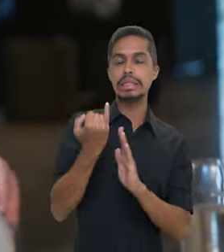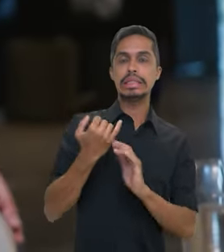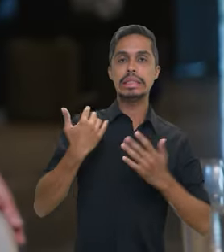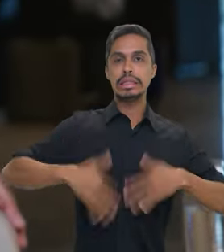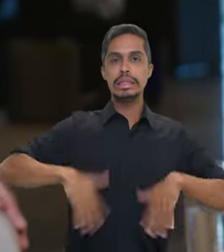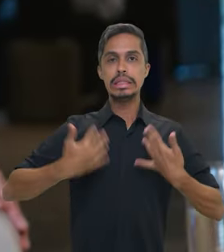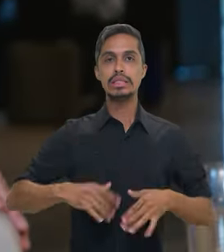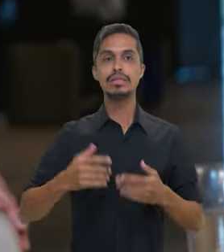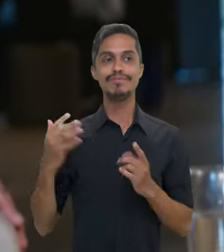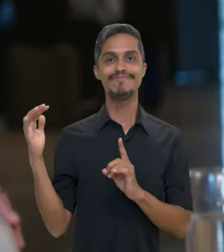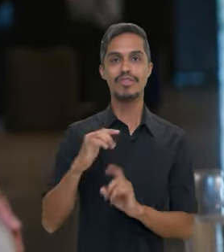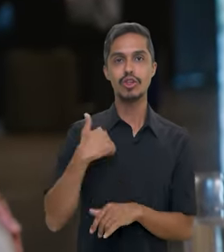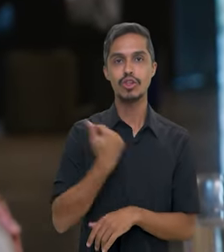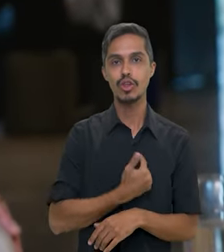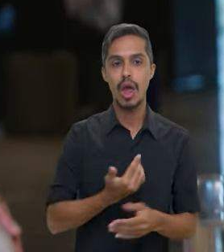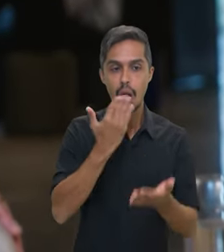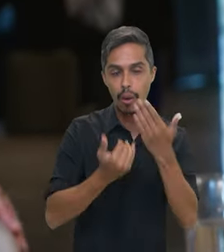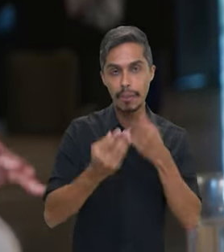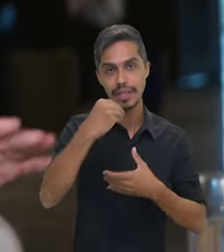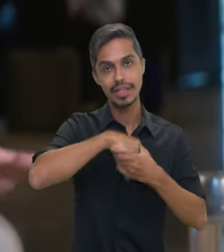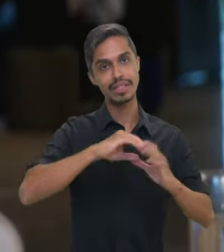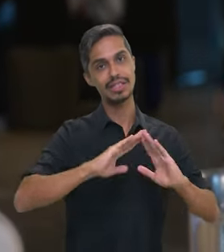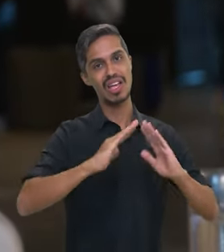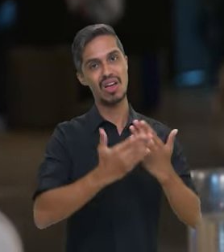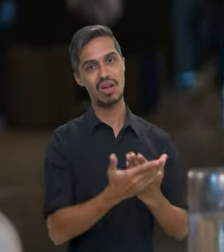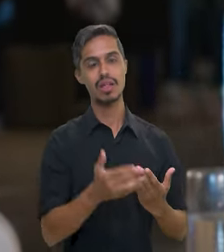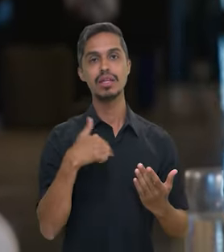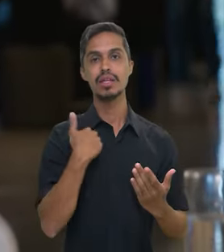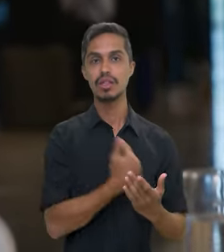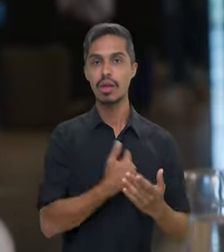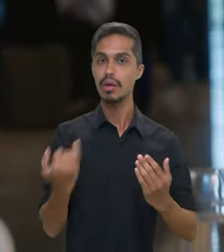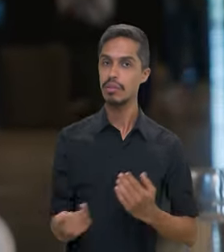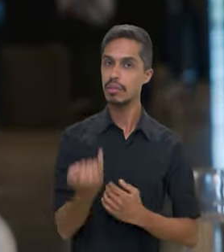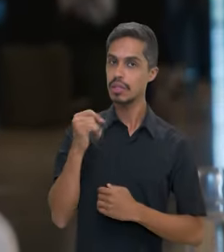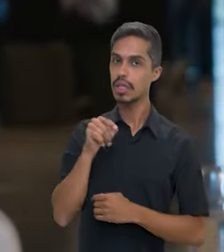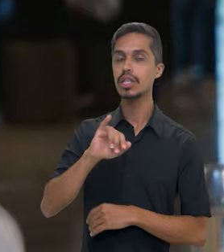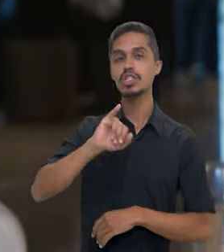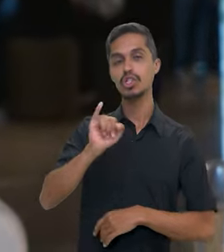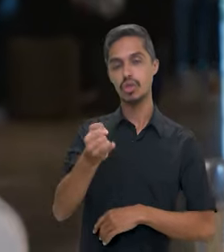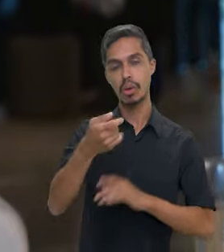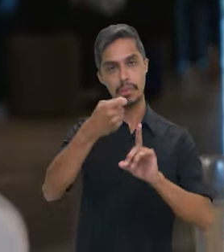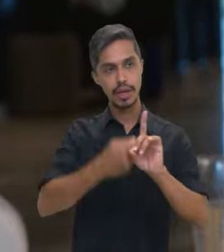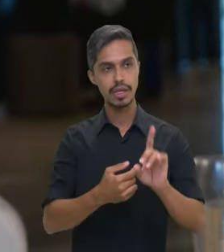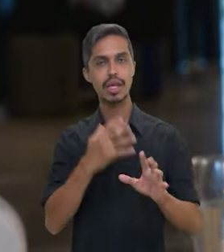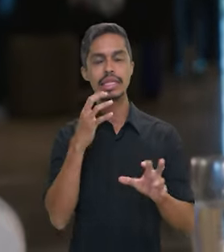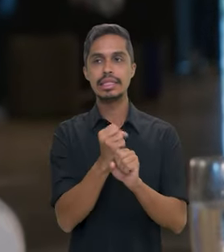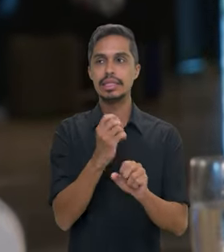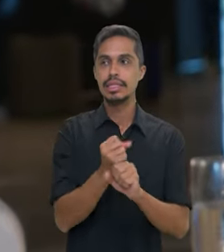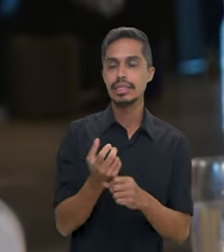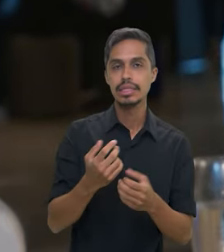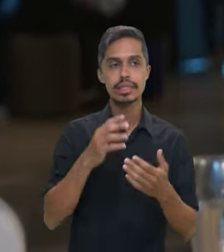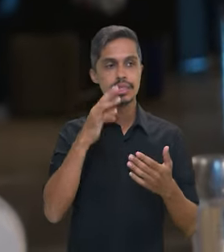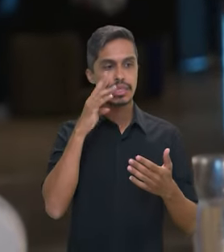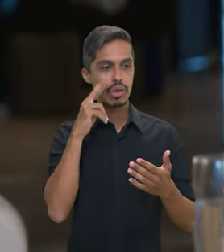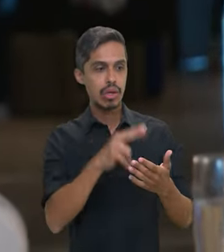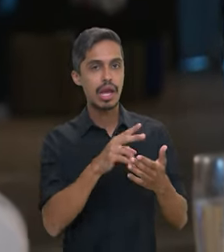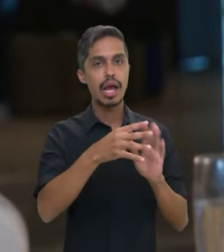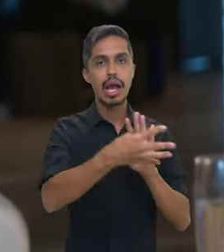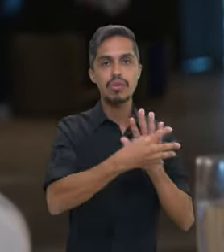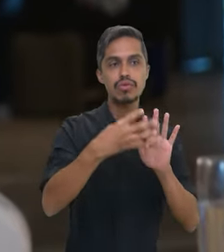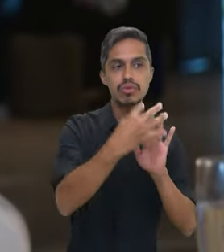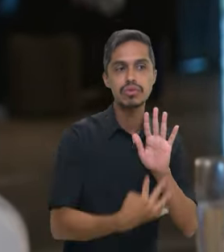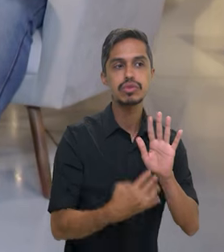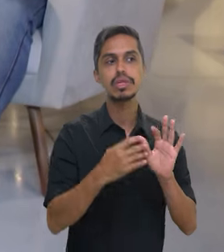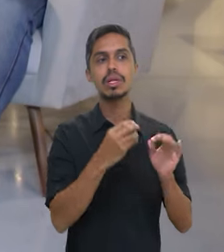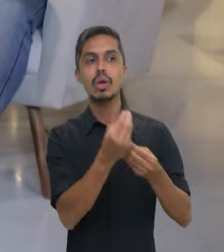importante e que também afeta a nossa merenda escolar. Então, foi muito importante. Já em janeiro, começamos os cálculos, ver se cabe